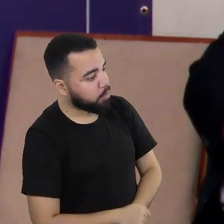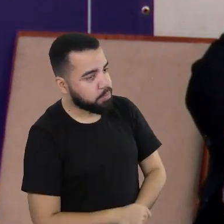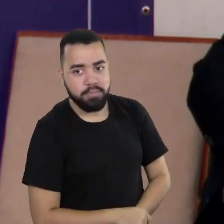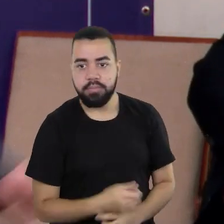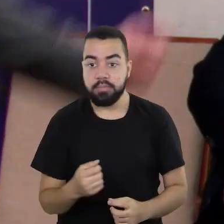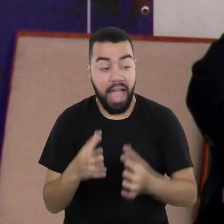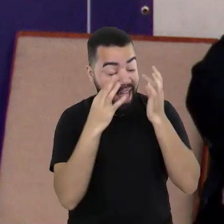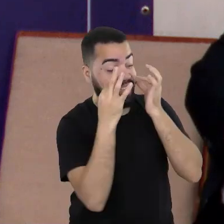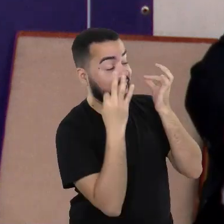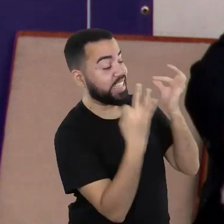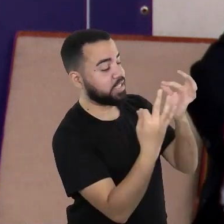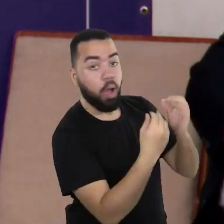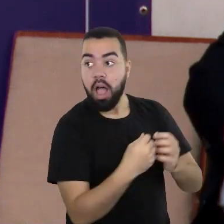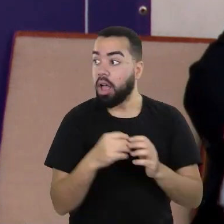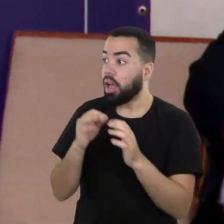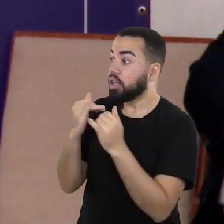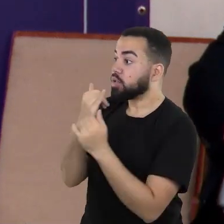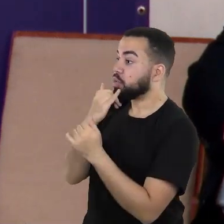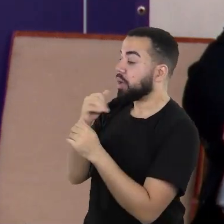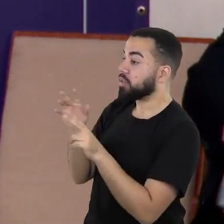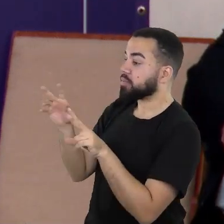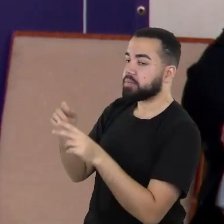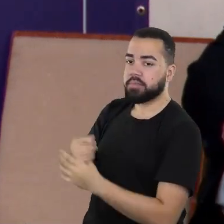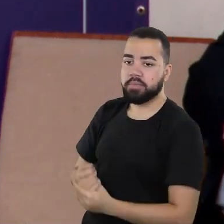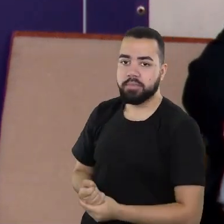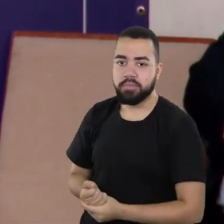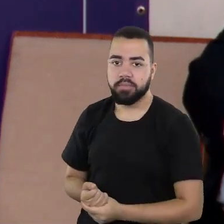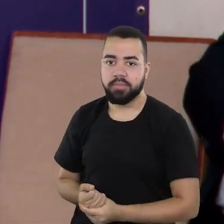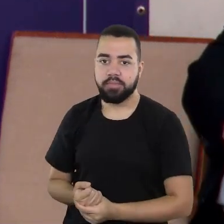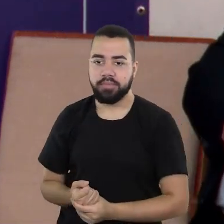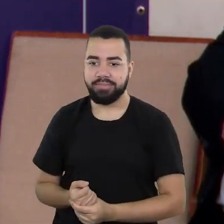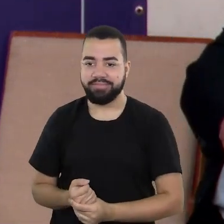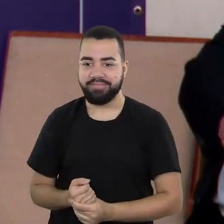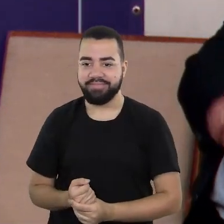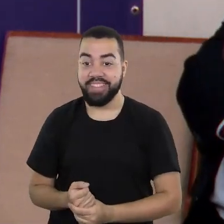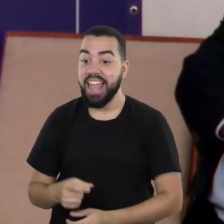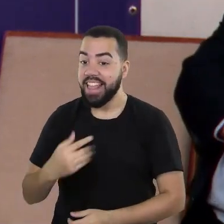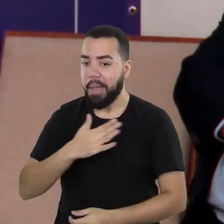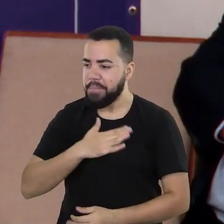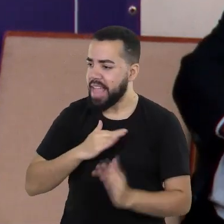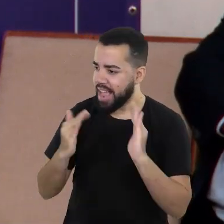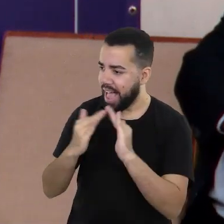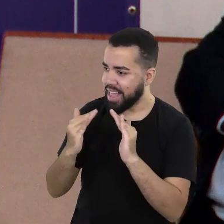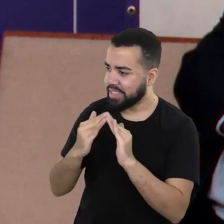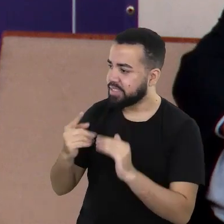Você está aqui, mas a sua... Isso lá em casa. Sua cabeça está lá na igreja.